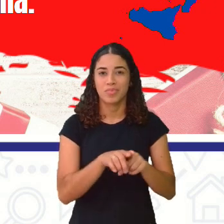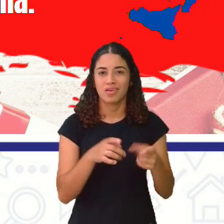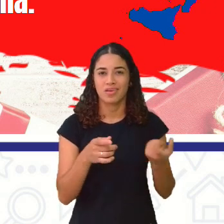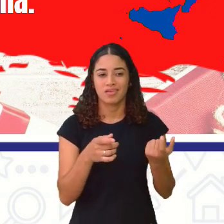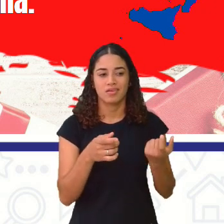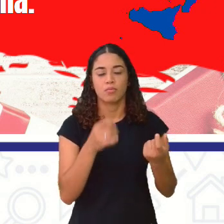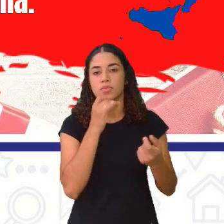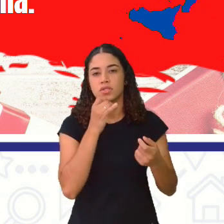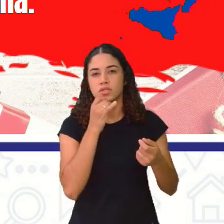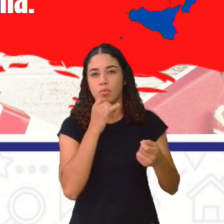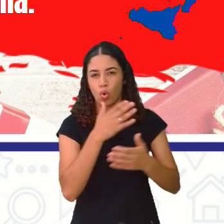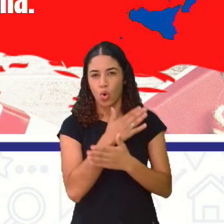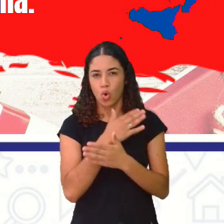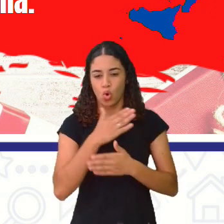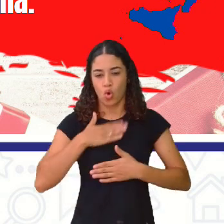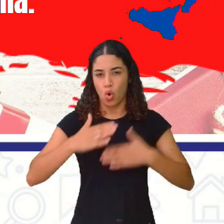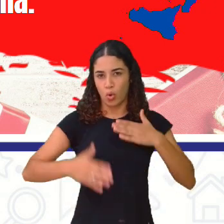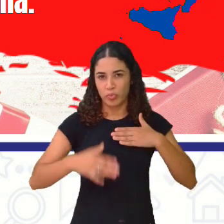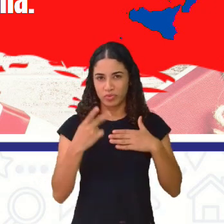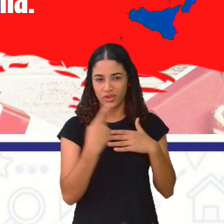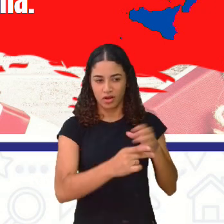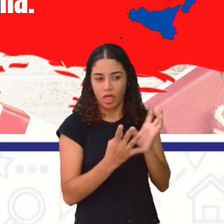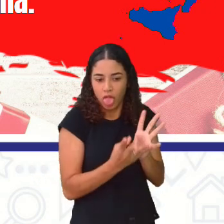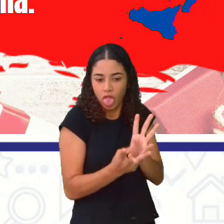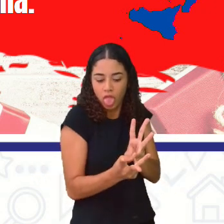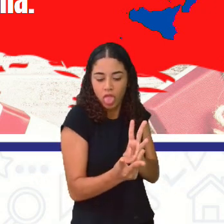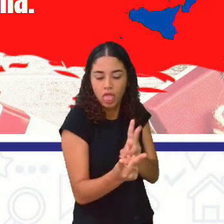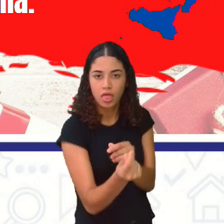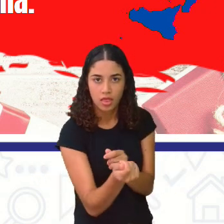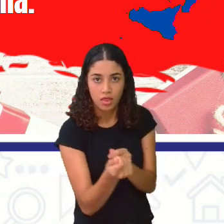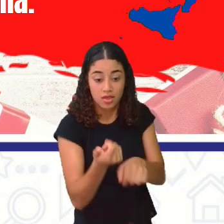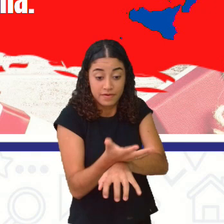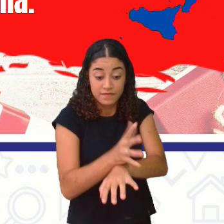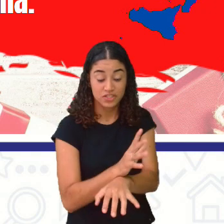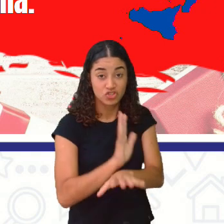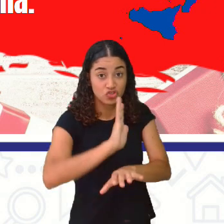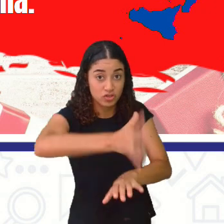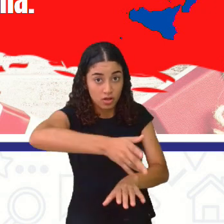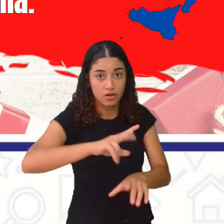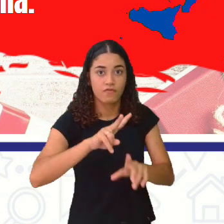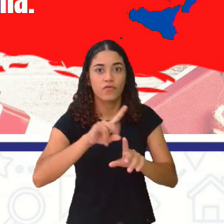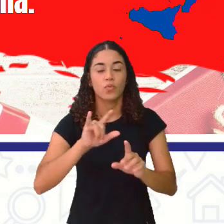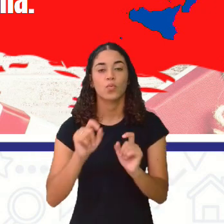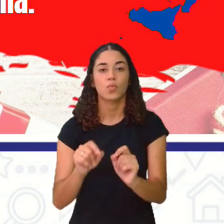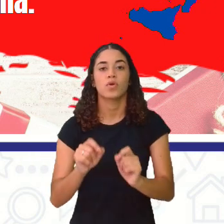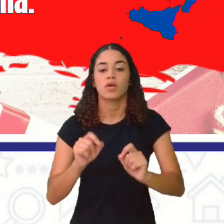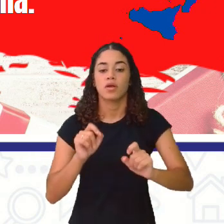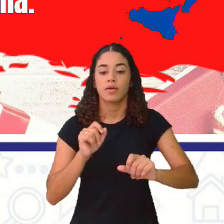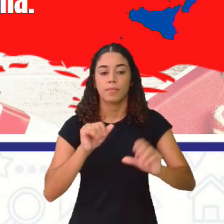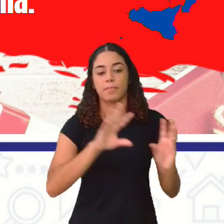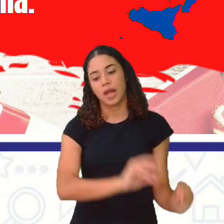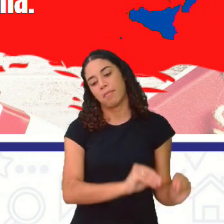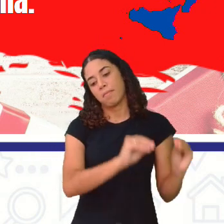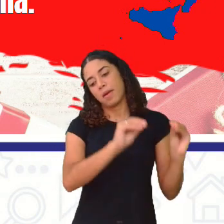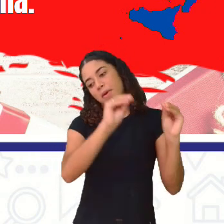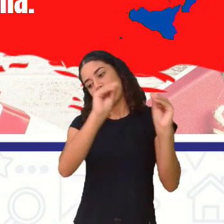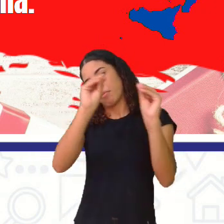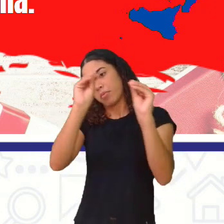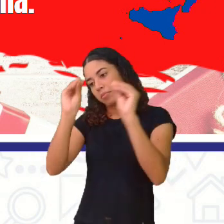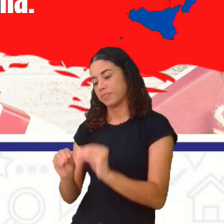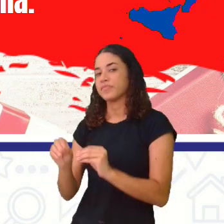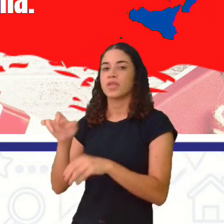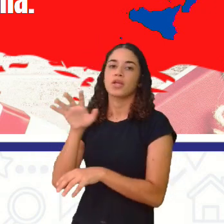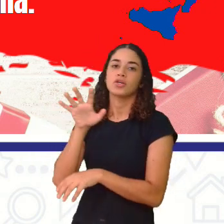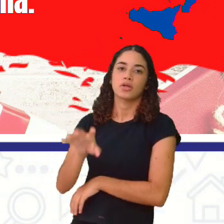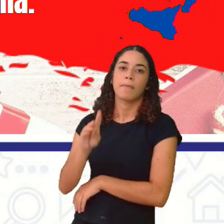no túmulo, né, no mausoléu, eles foram transladados, né, para a região de Bari, que fica